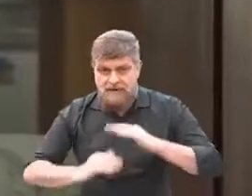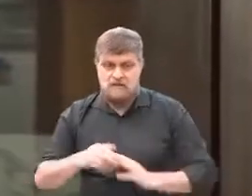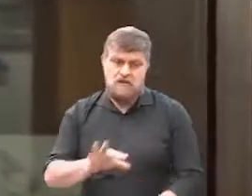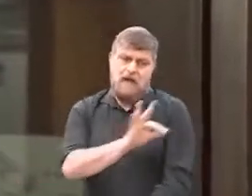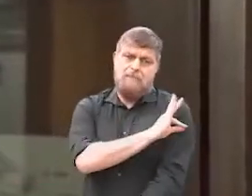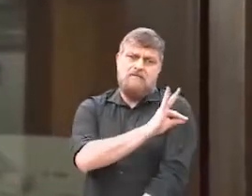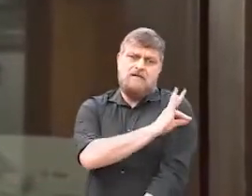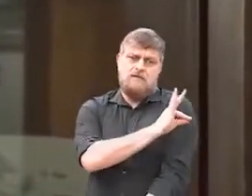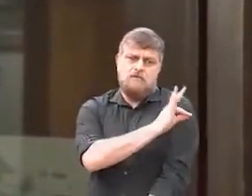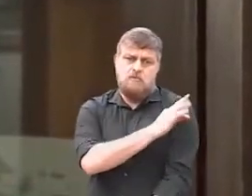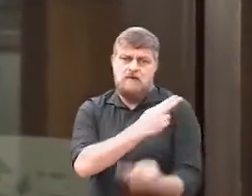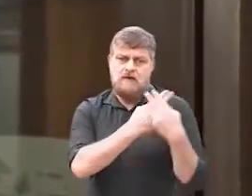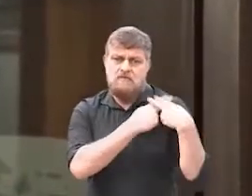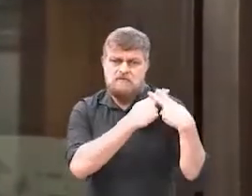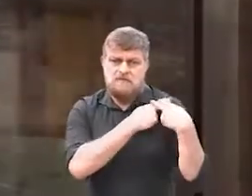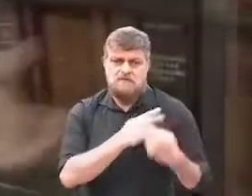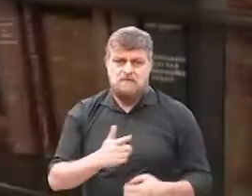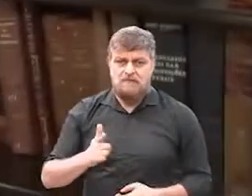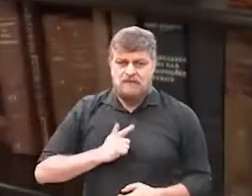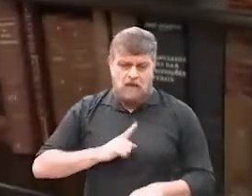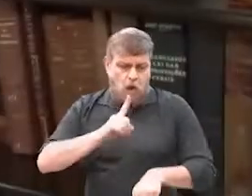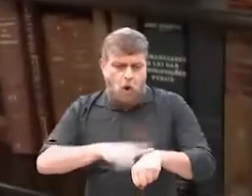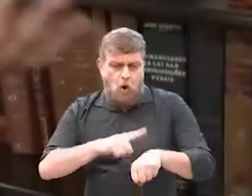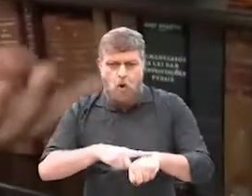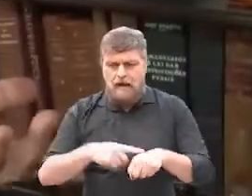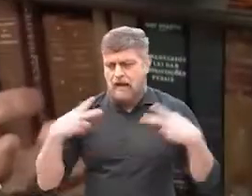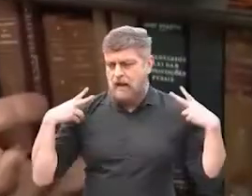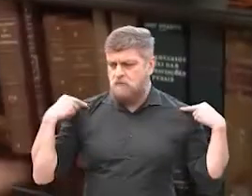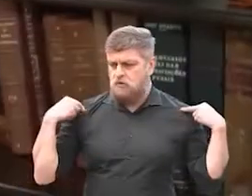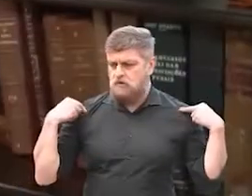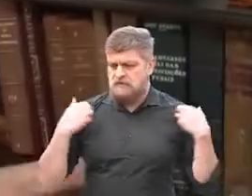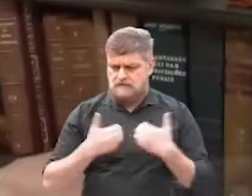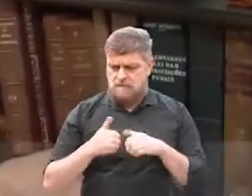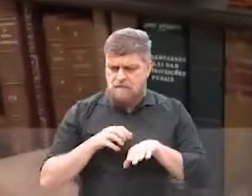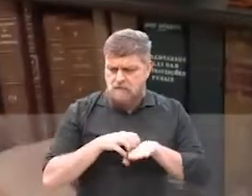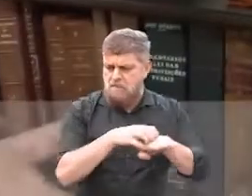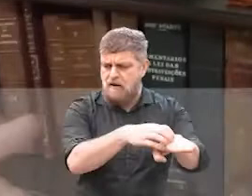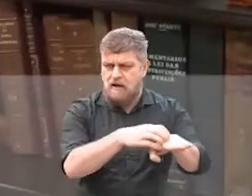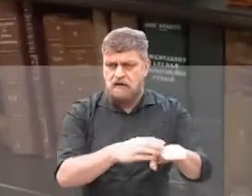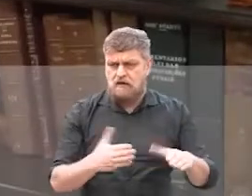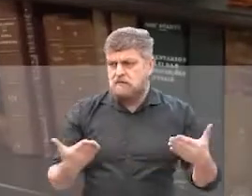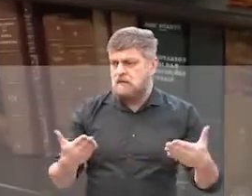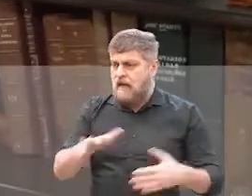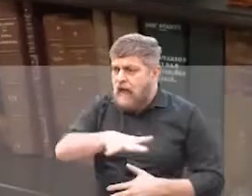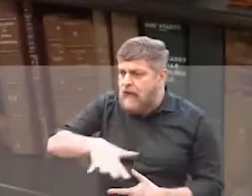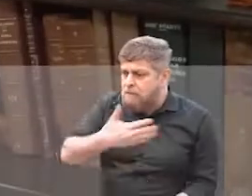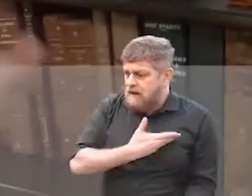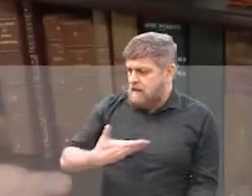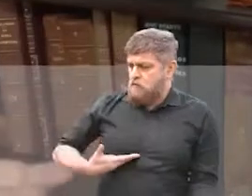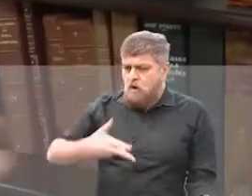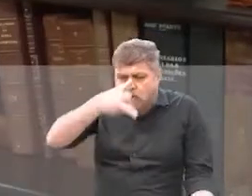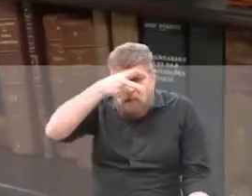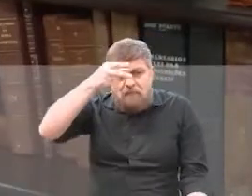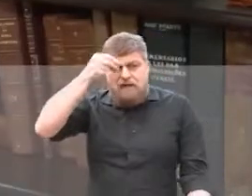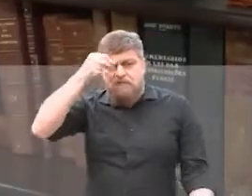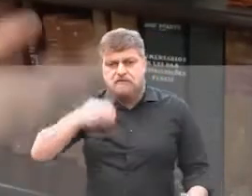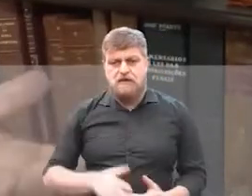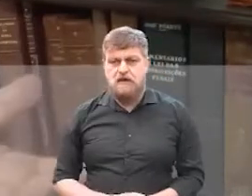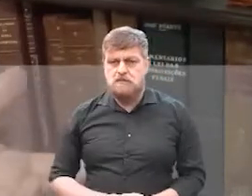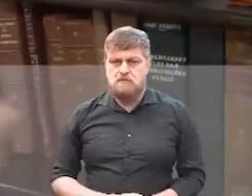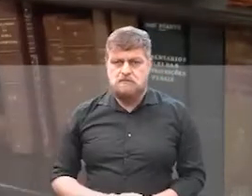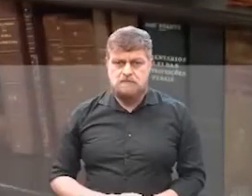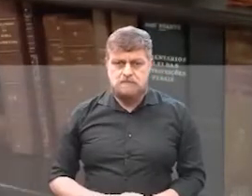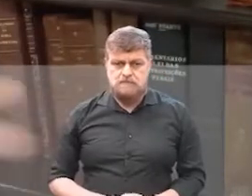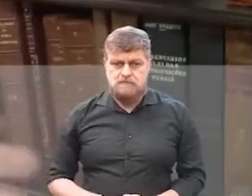das ações por parte das prefeituras. Porque ele tem horário a cumprir. Então, que a concessionária e o serviço público, os prefeitos